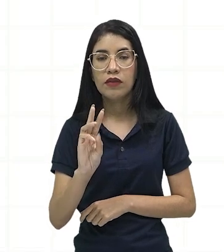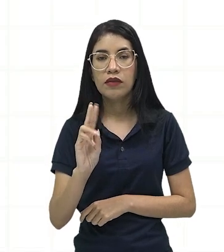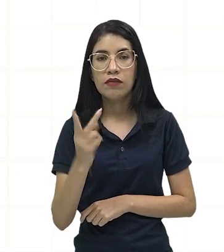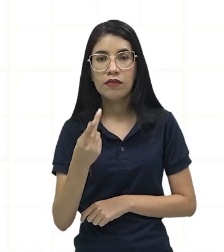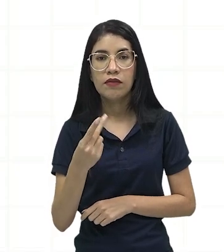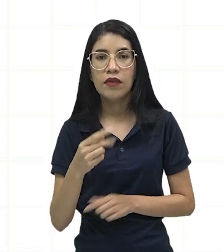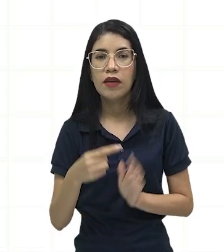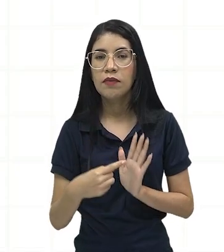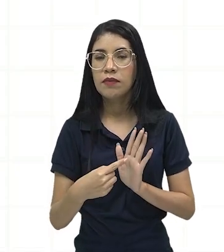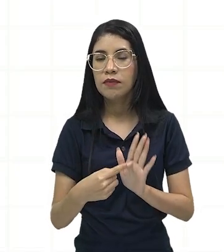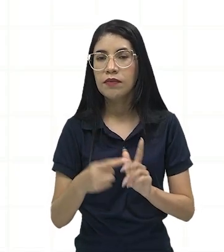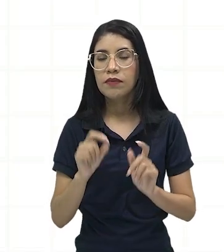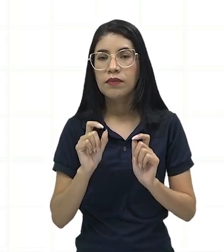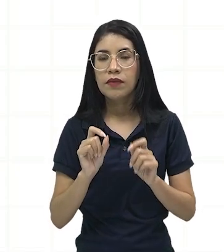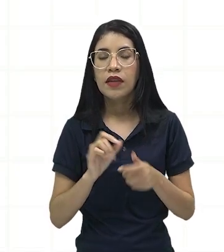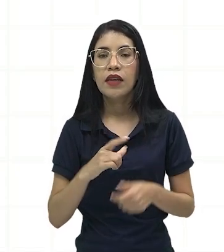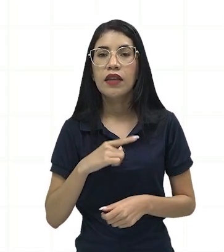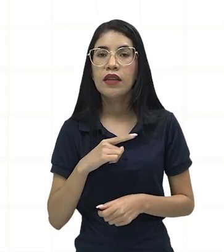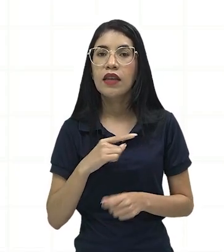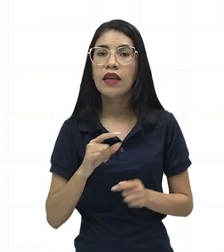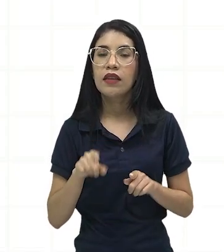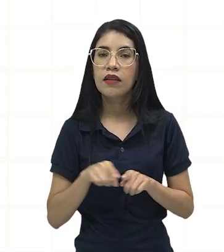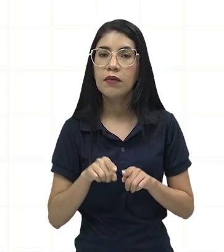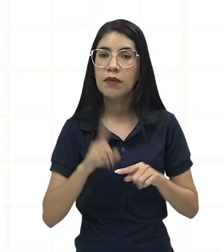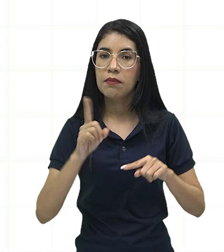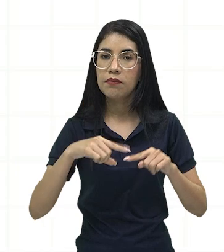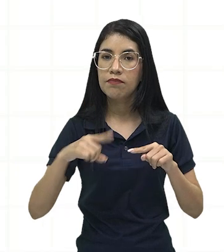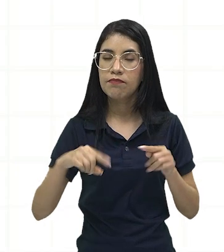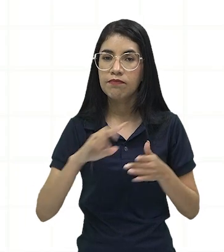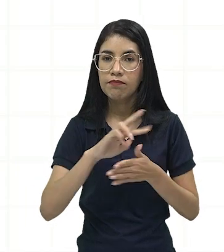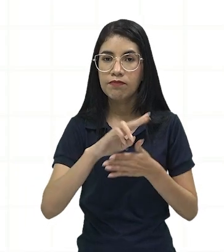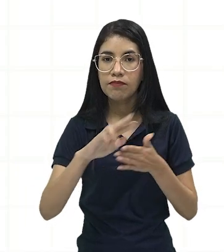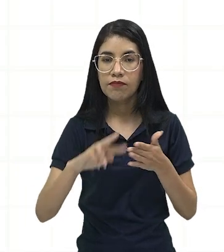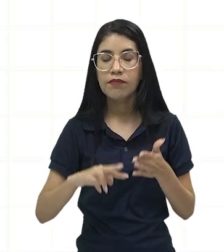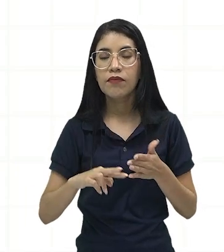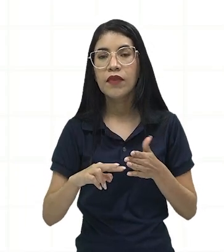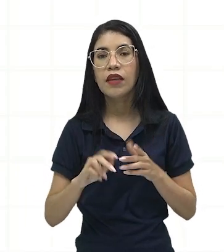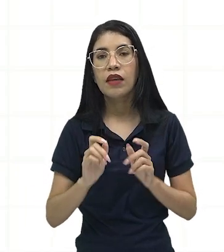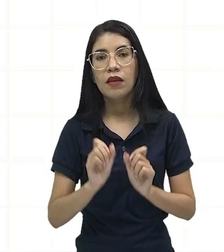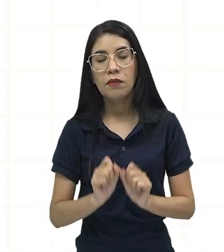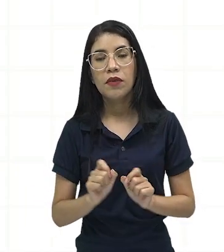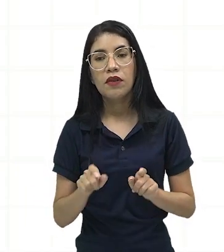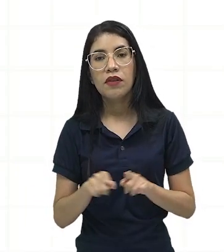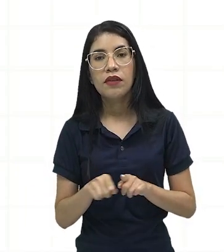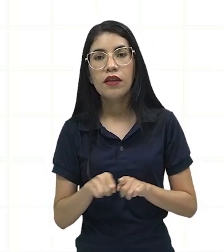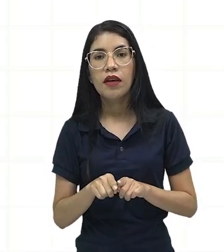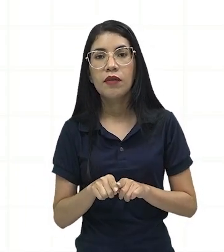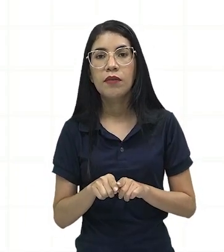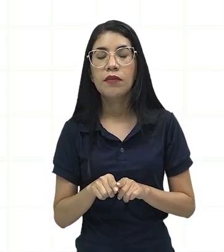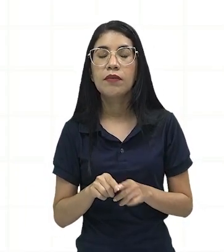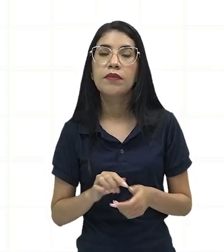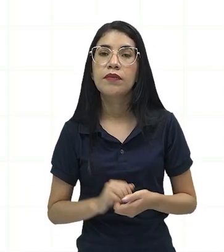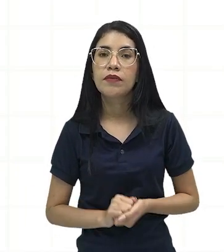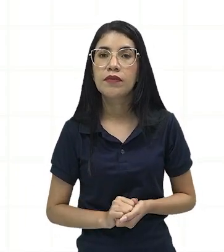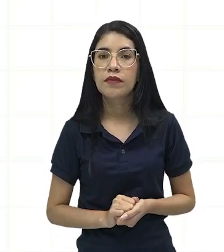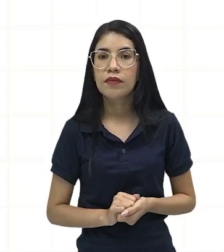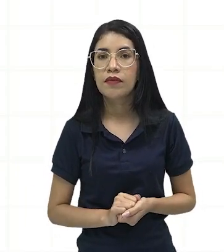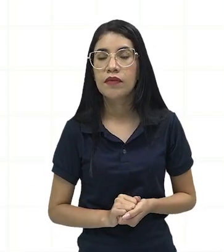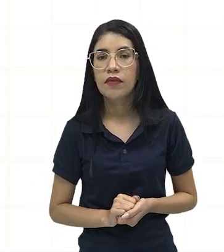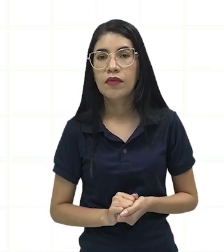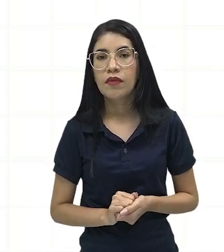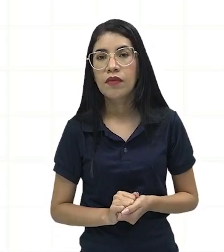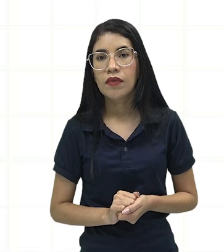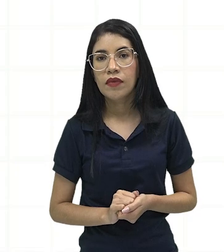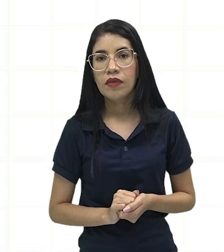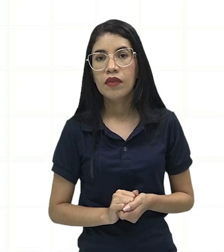só para mostrar, tá, gente, que existem outros equipamentos eletrônicos que a gente também pode, né, outros eletrodomésticos,